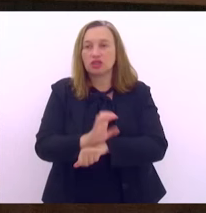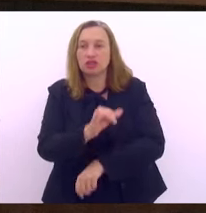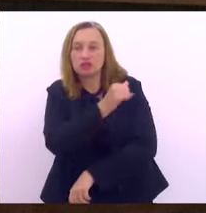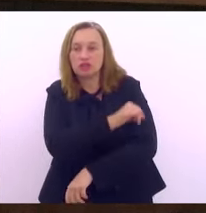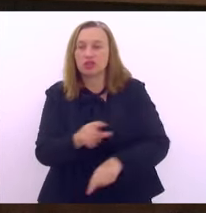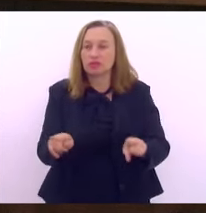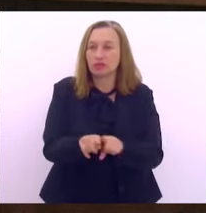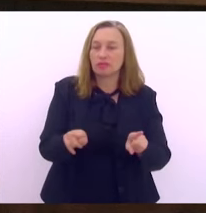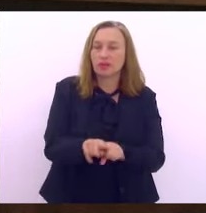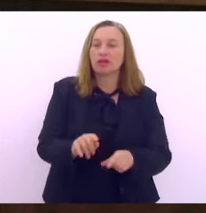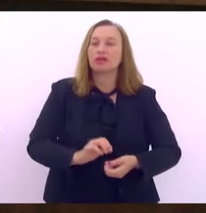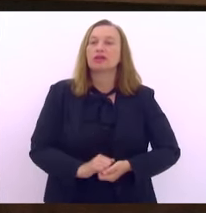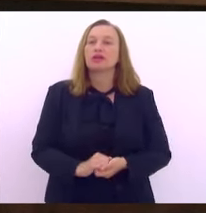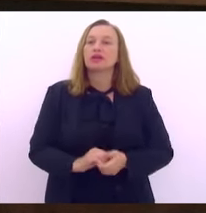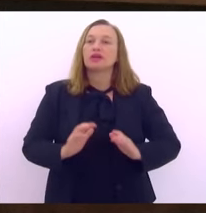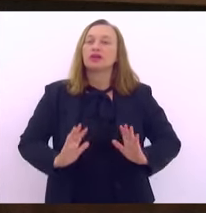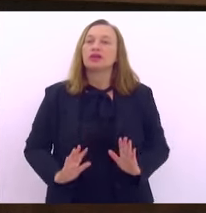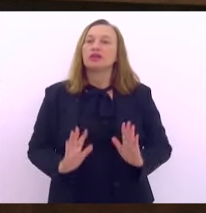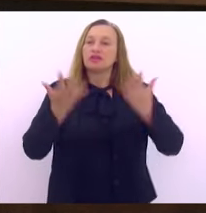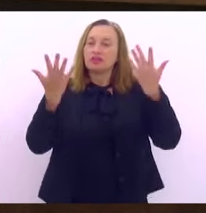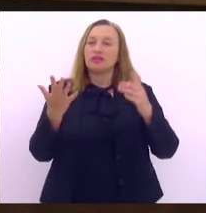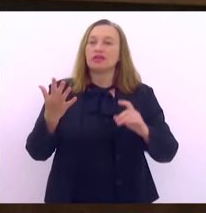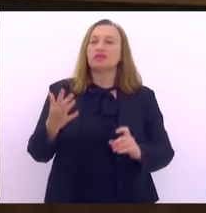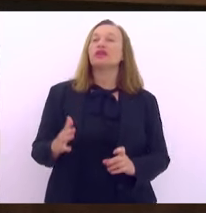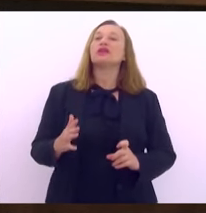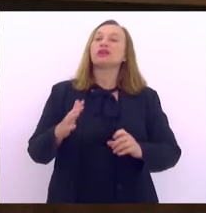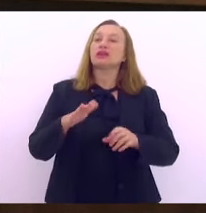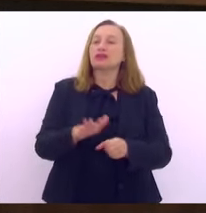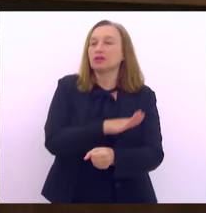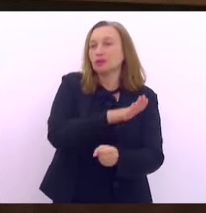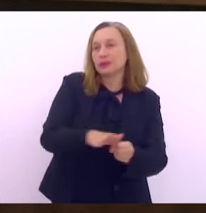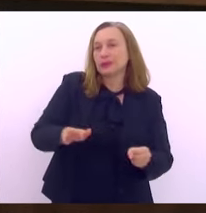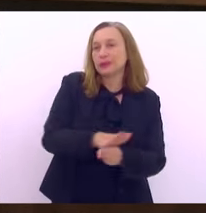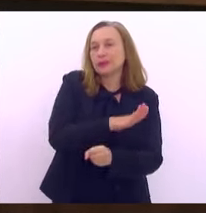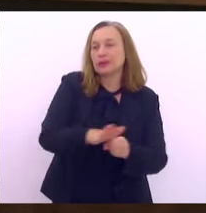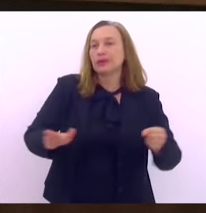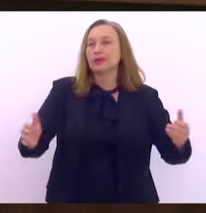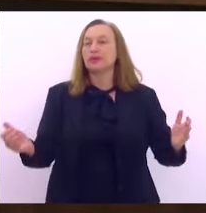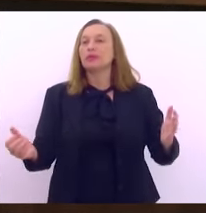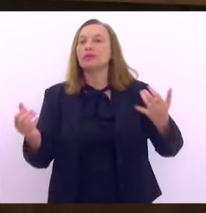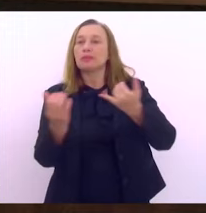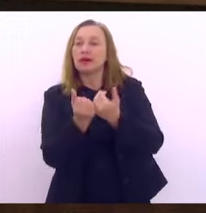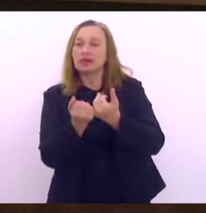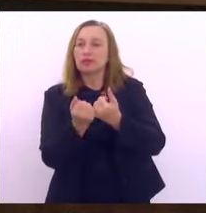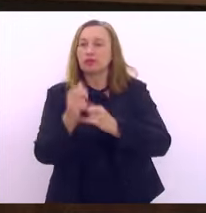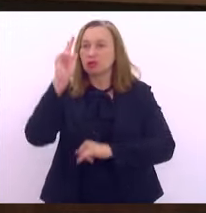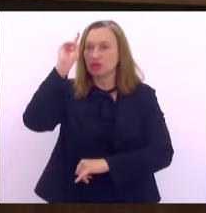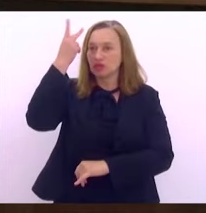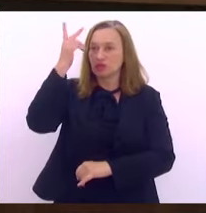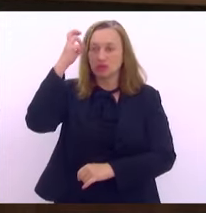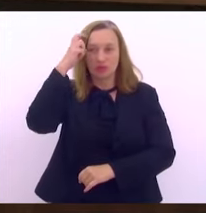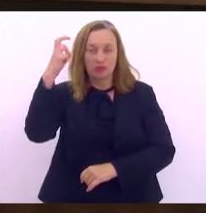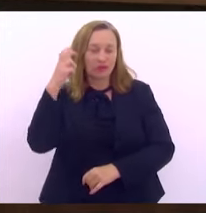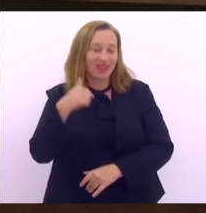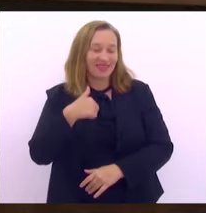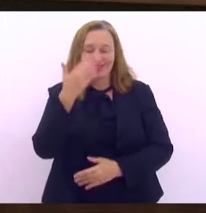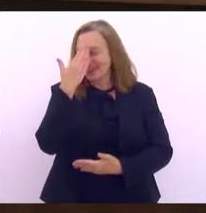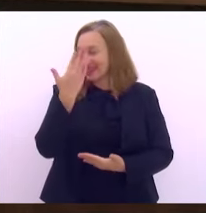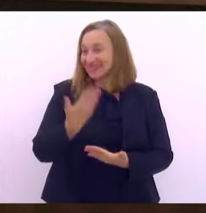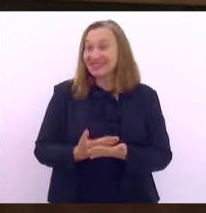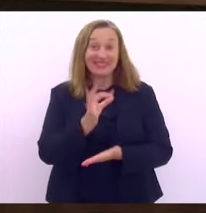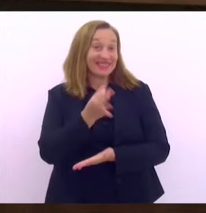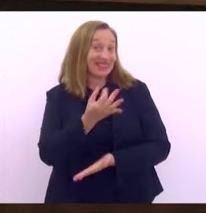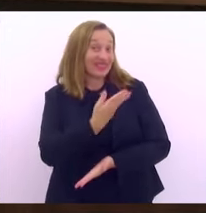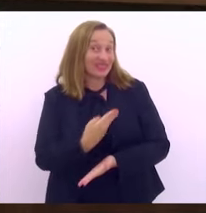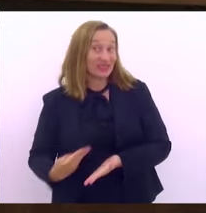Janeiro. Viva a Feira de São Cristóvão, nosso patrimônio hoje, patrimônio histórico, que eu não acredito, com certeza o